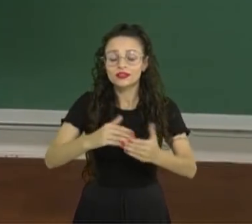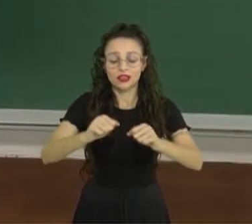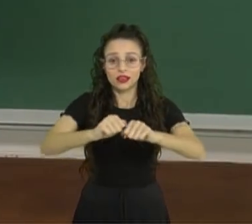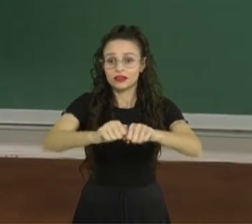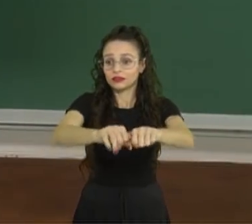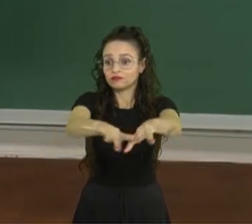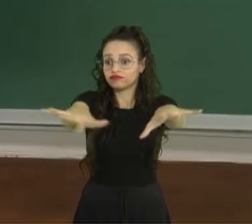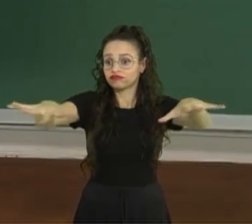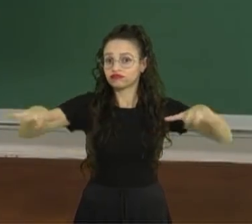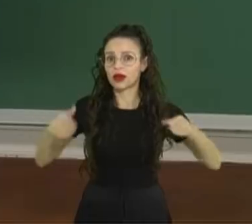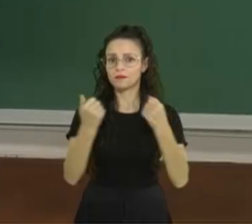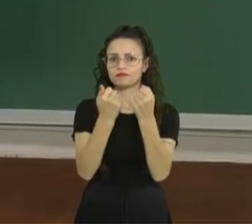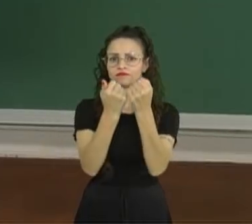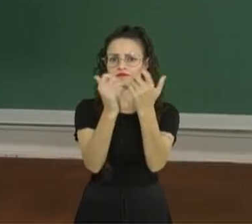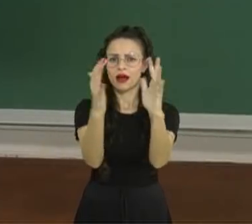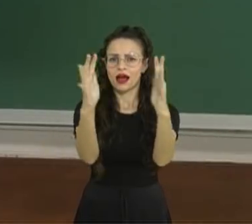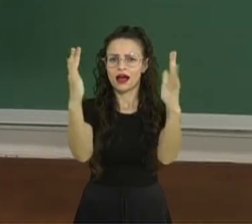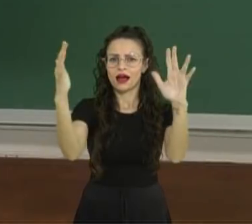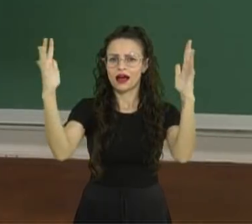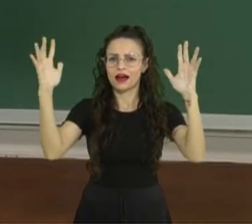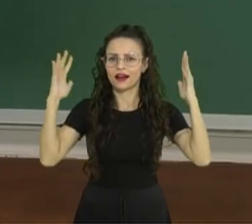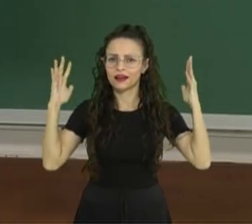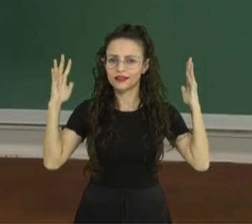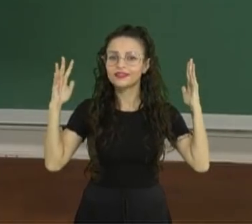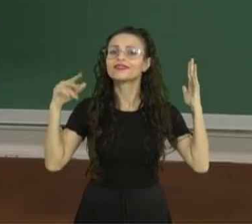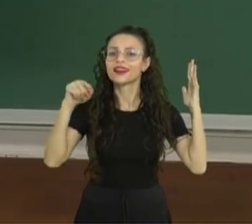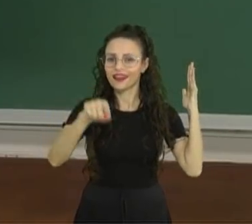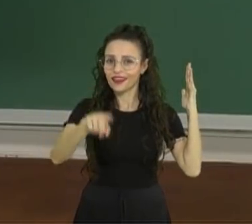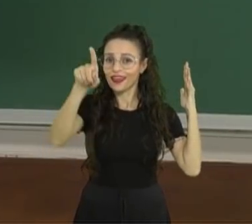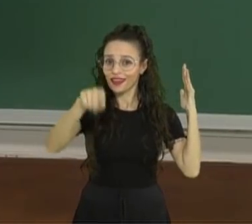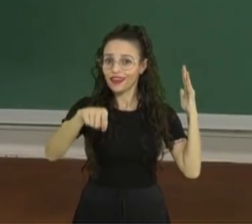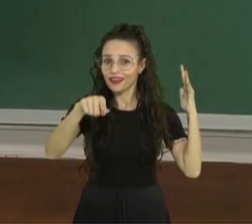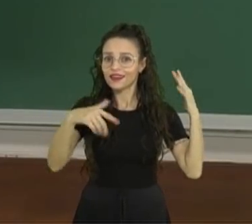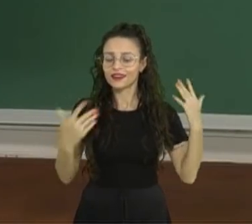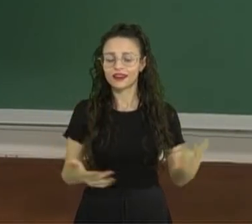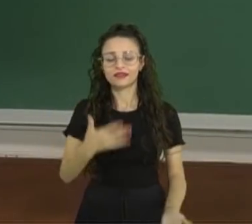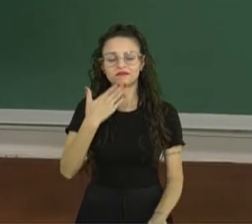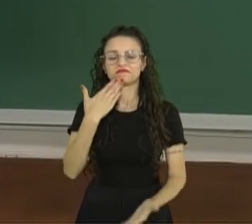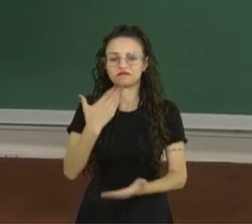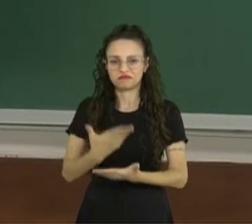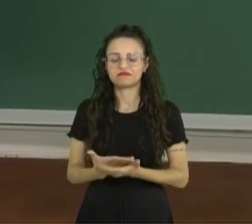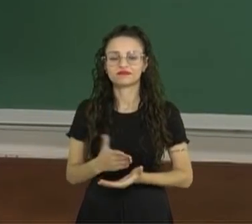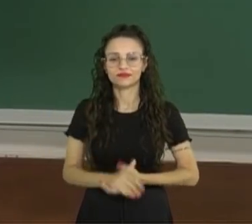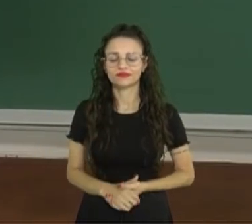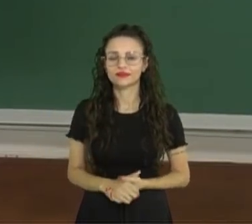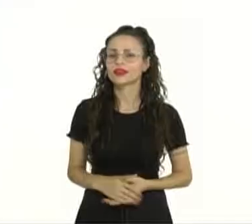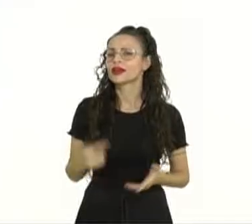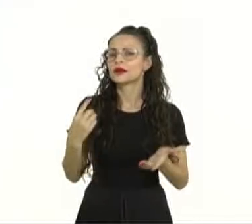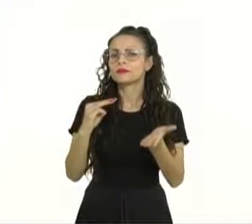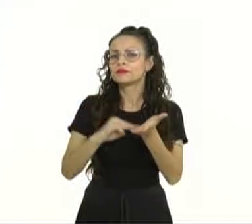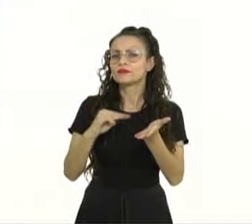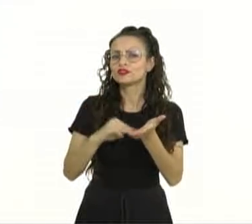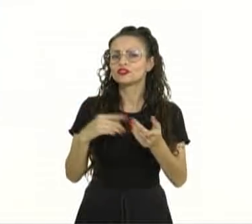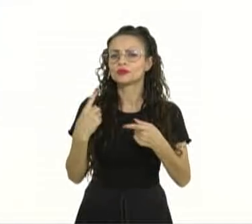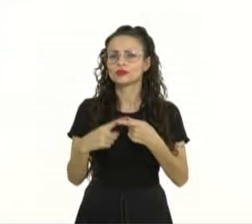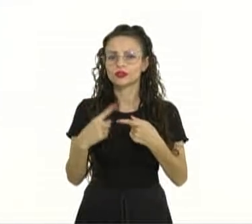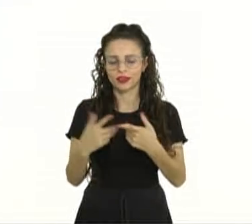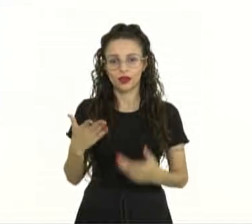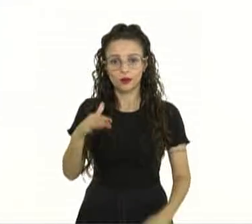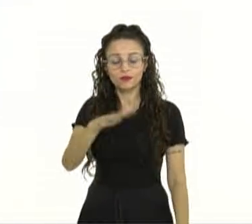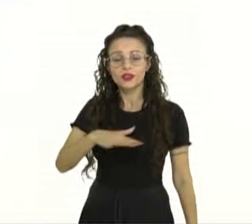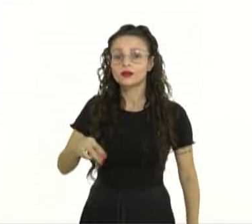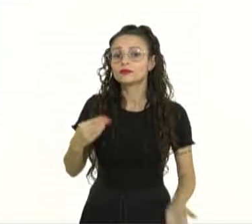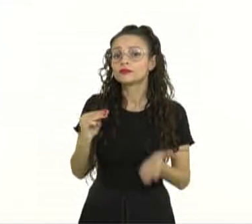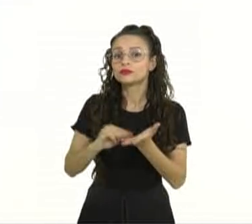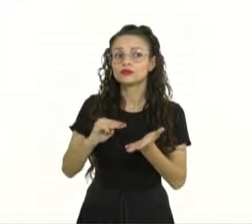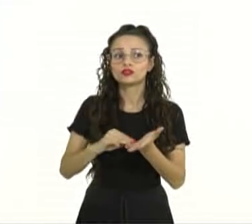do cerrado, no meio da mata virgem, no meio da natureza. É impressionante isso. Os motivos que, como o homem transforma o meio natural, os motivos